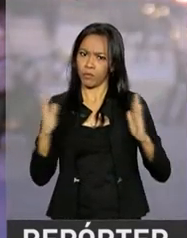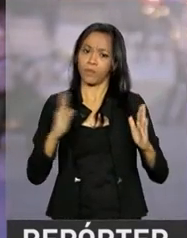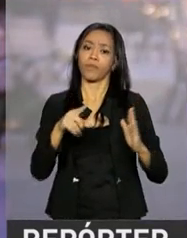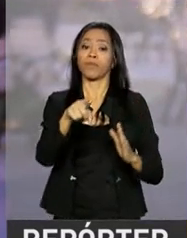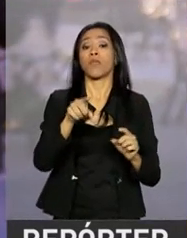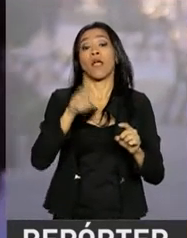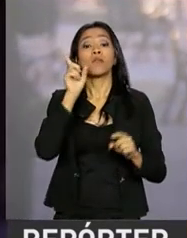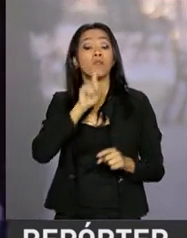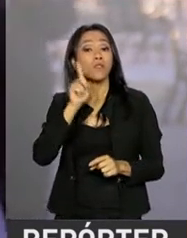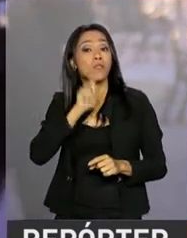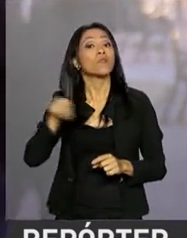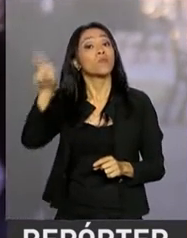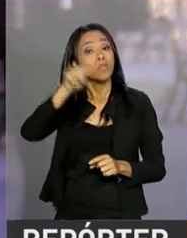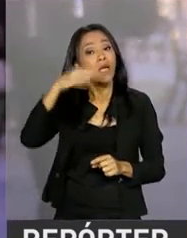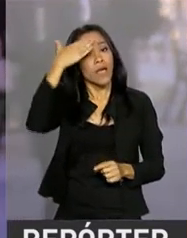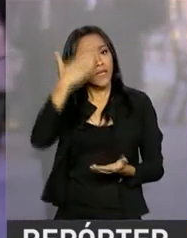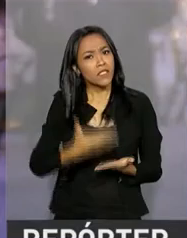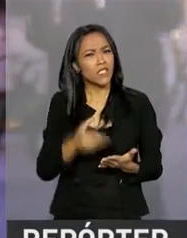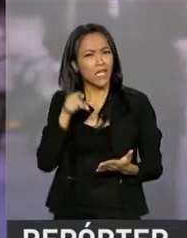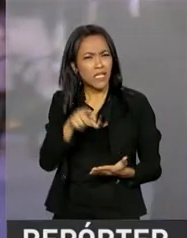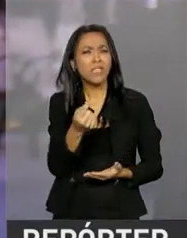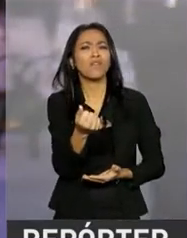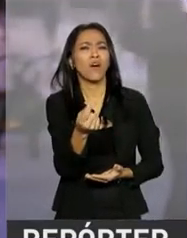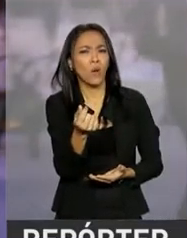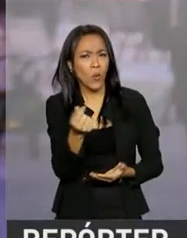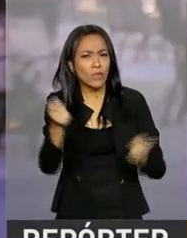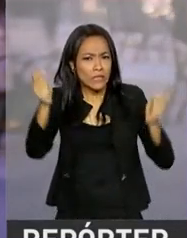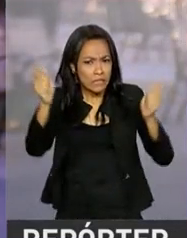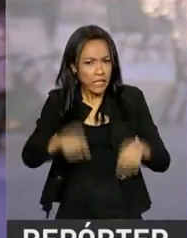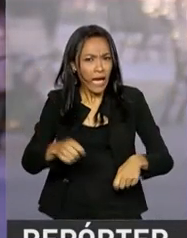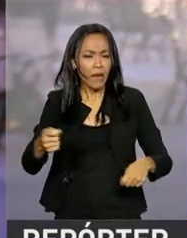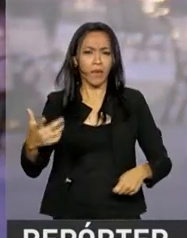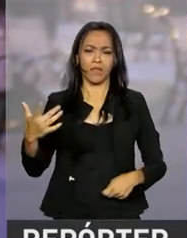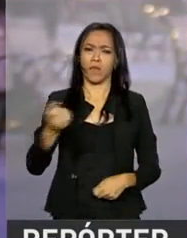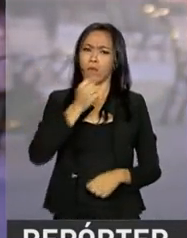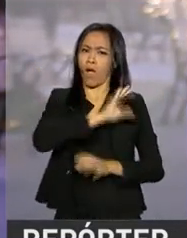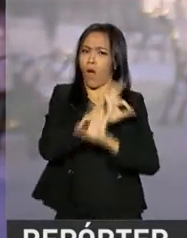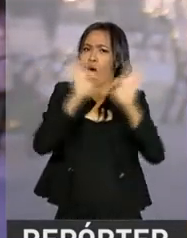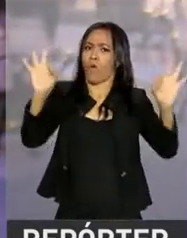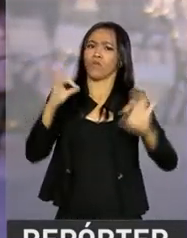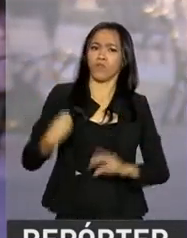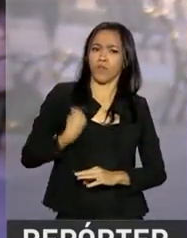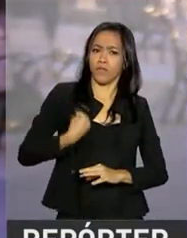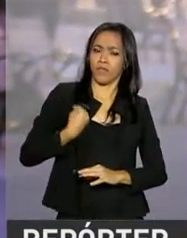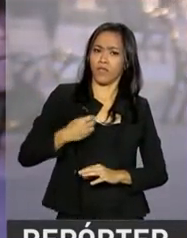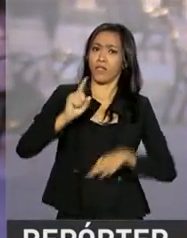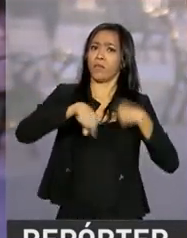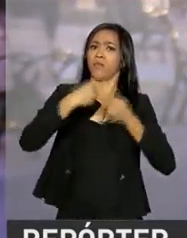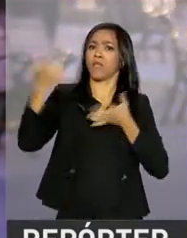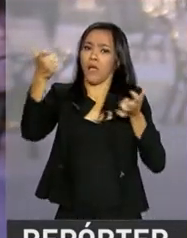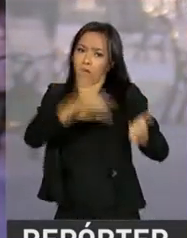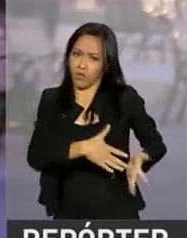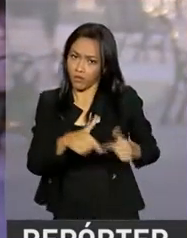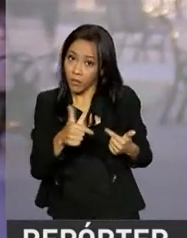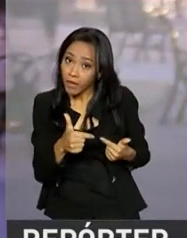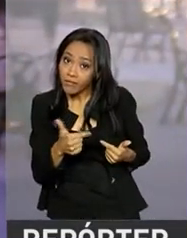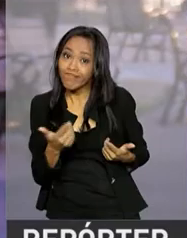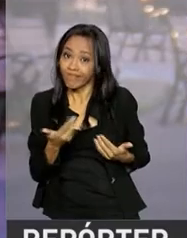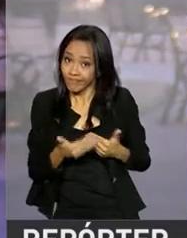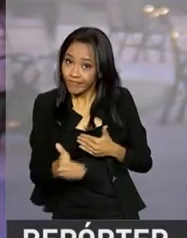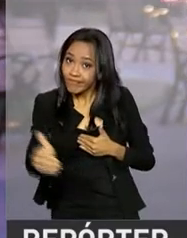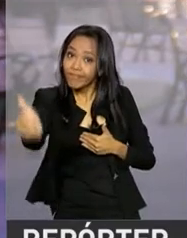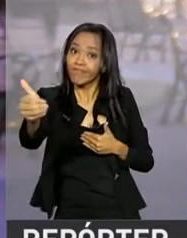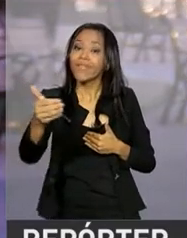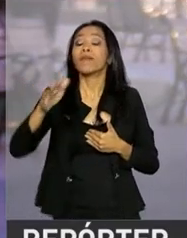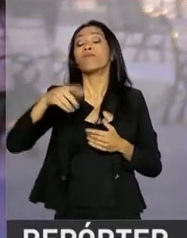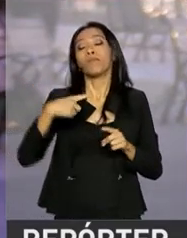americanos acreditam que esses valores não são o suficiente para manter a qualidade de vida depois que eles param de trabalhar. É por isso que grande parte